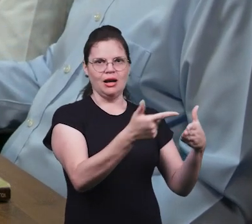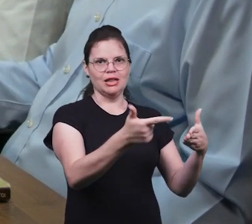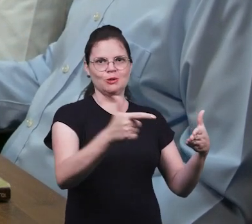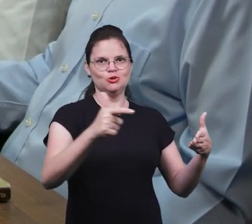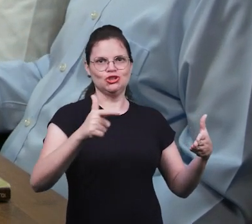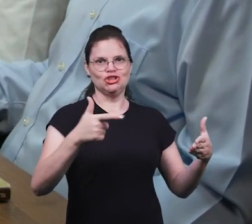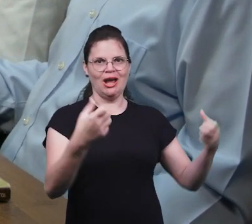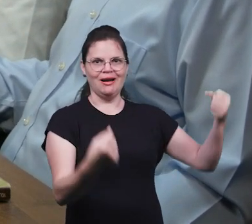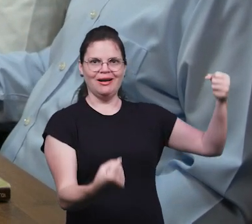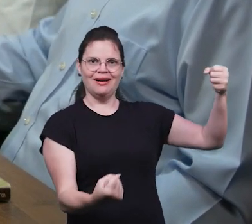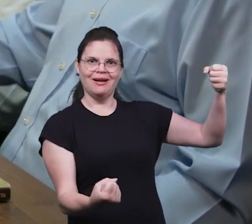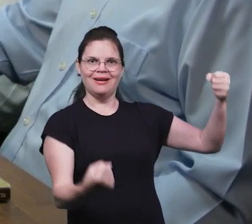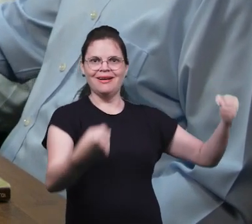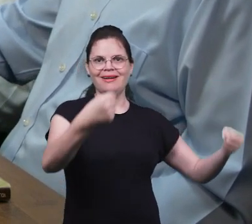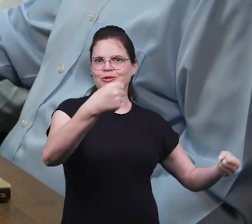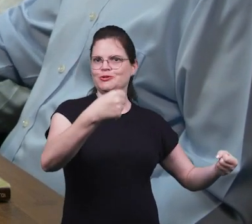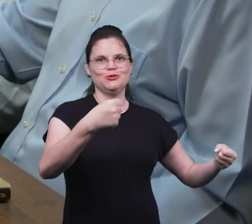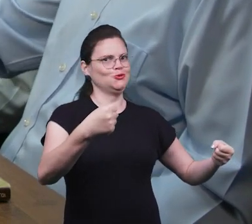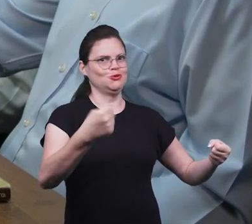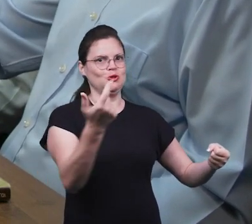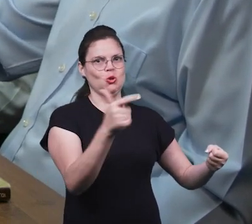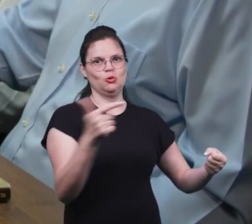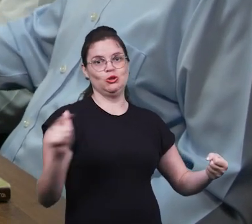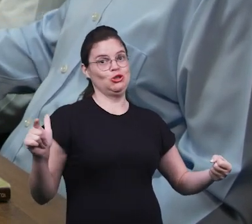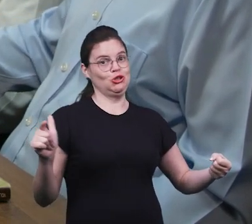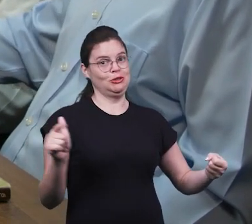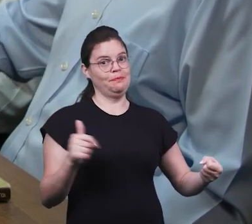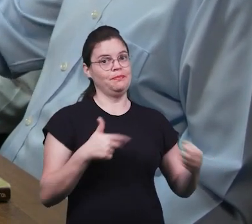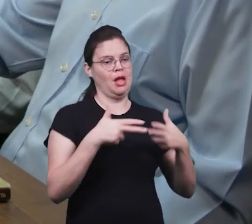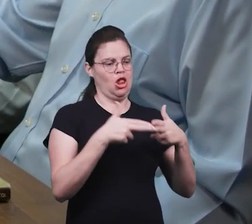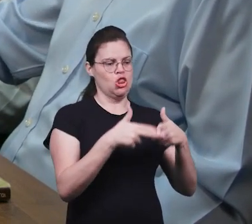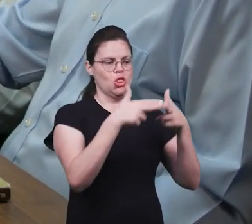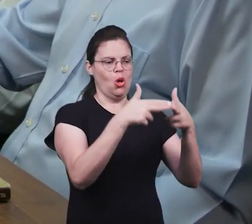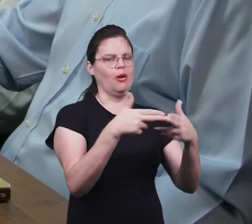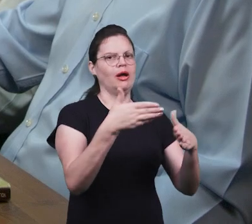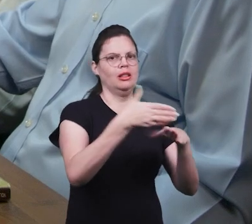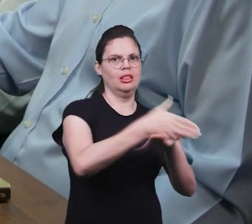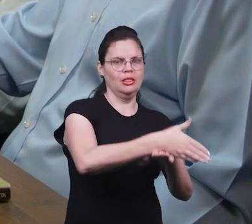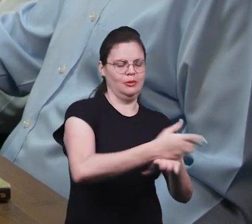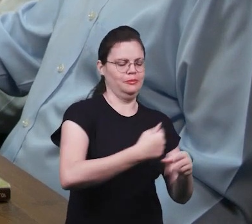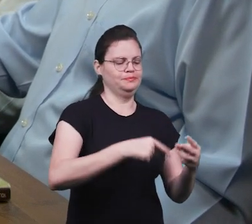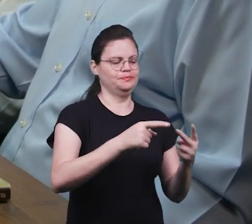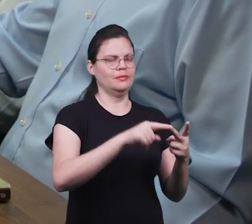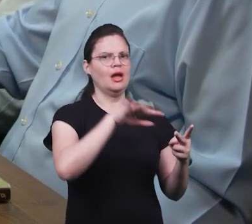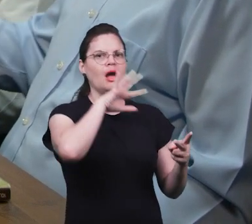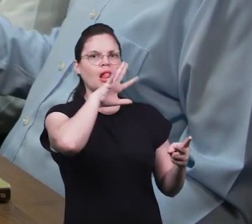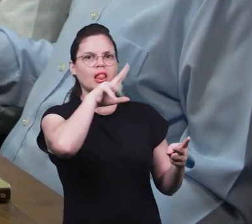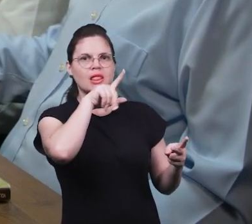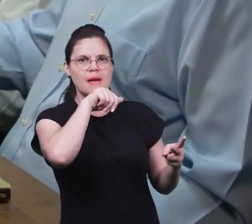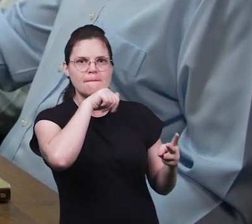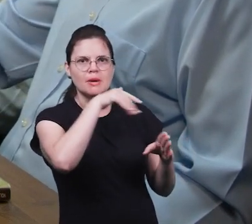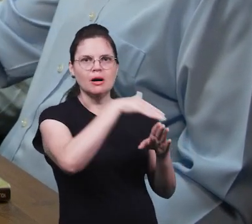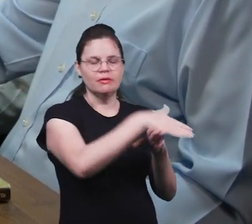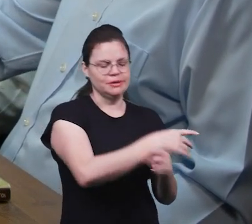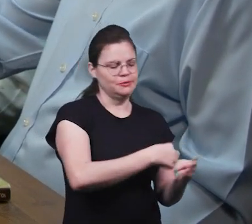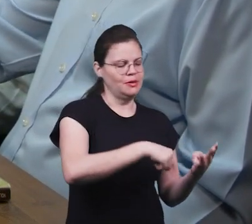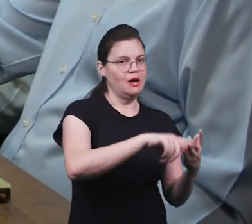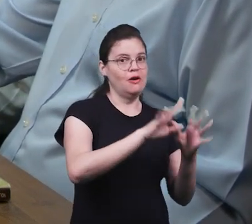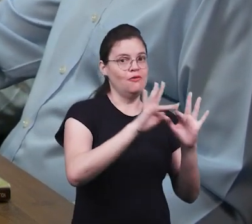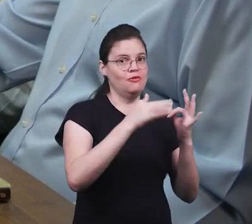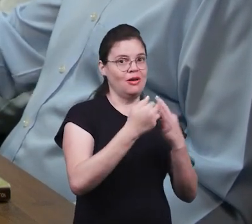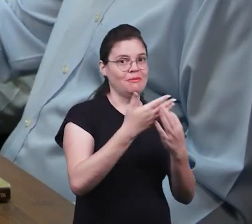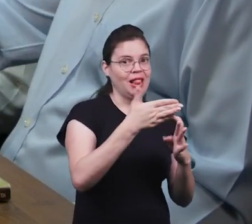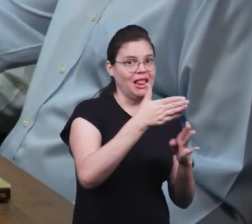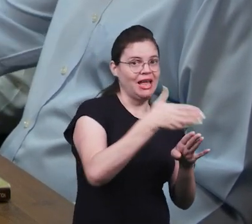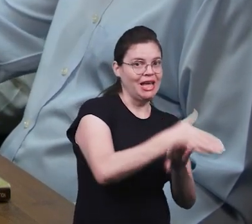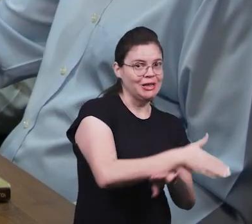disso. Noé entrou, os animais entraram, Noé entrou com a sua família. A porta foi fechada por fora. Por fora, o Senhor